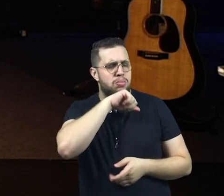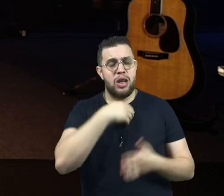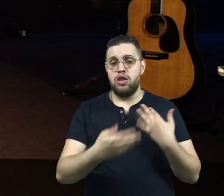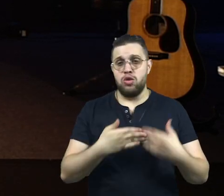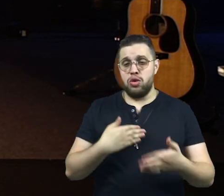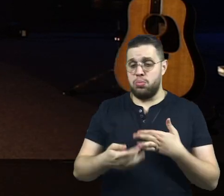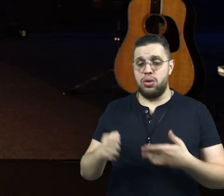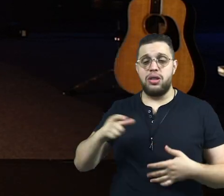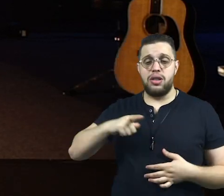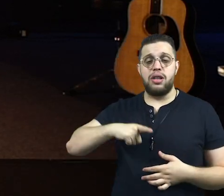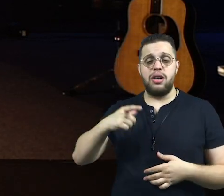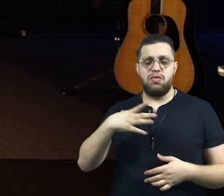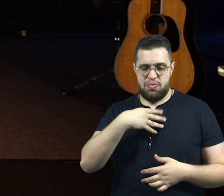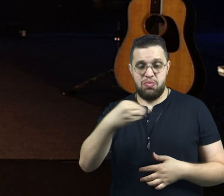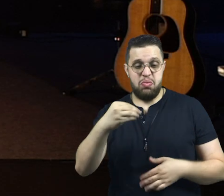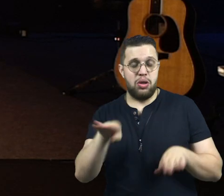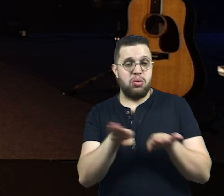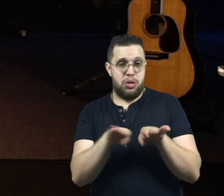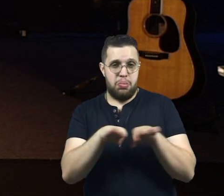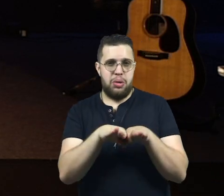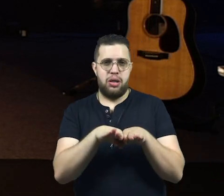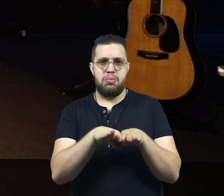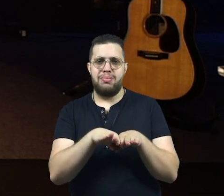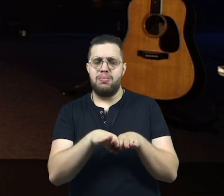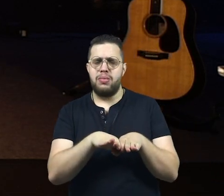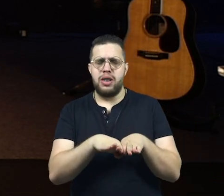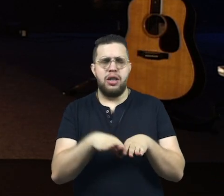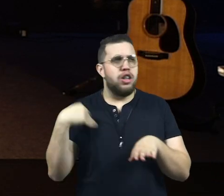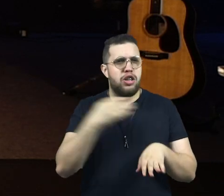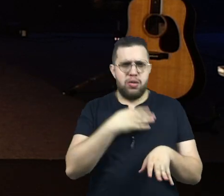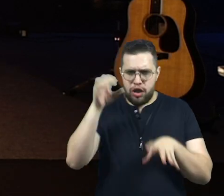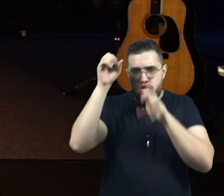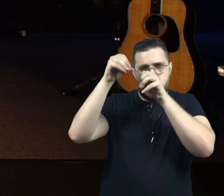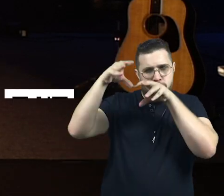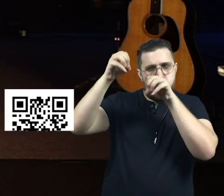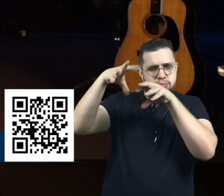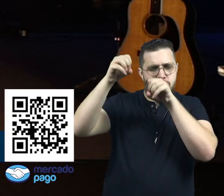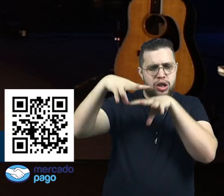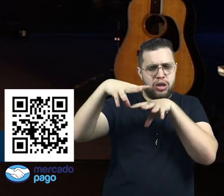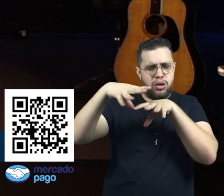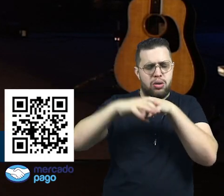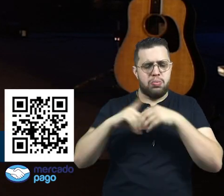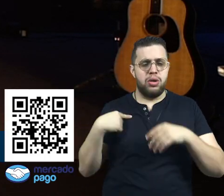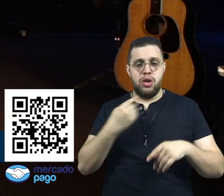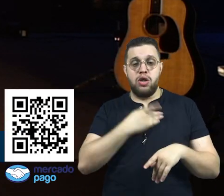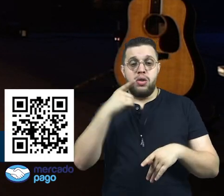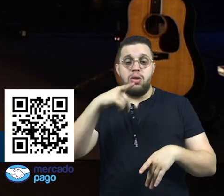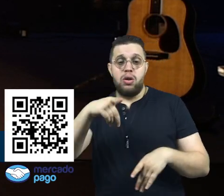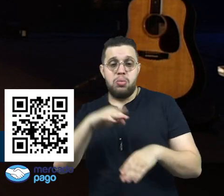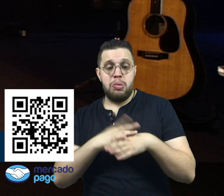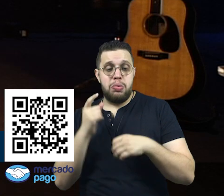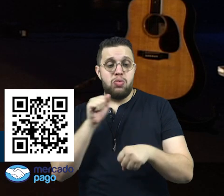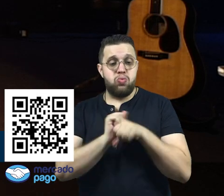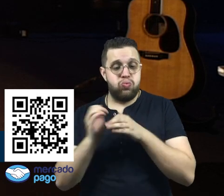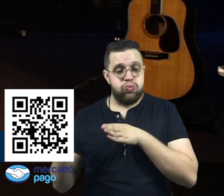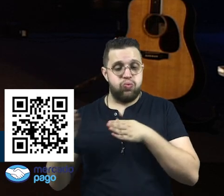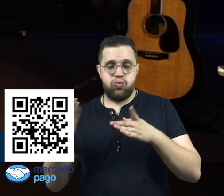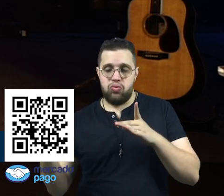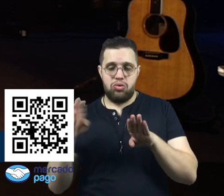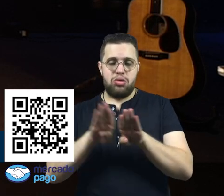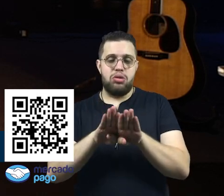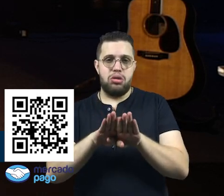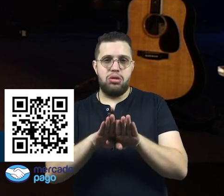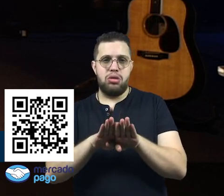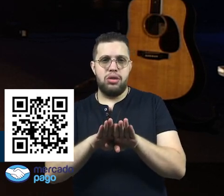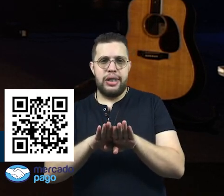tem pai e mãe, você tem alguém que já te disciplinou na sua vida, quando você coloca uma criança de castigo, aquele tipo de